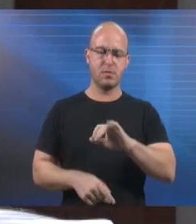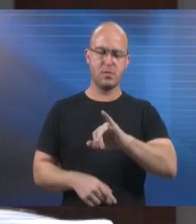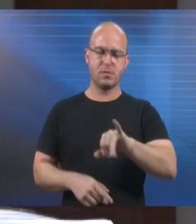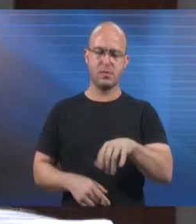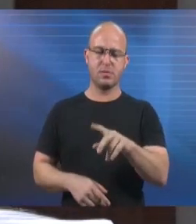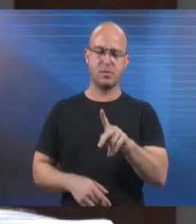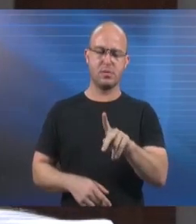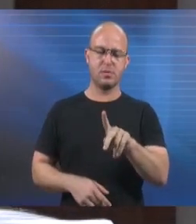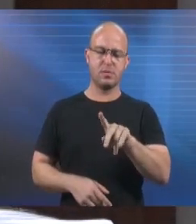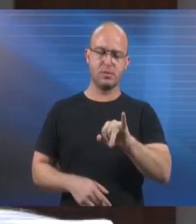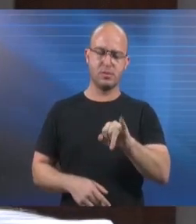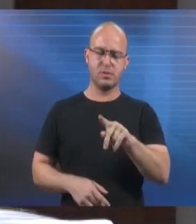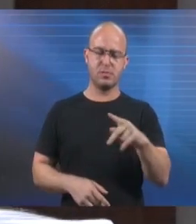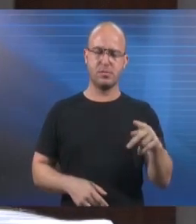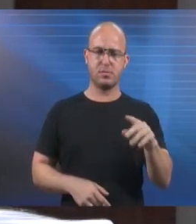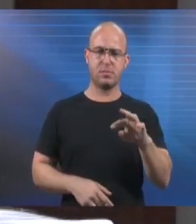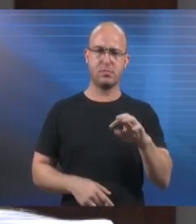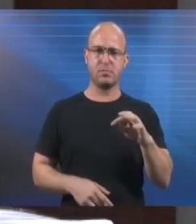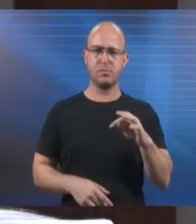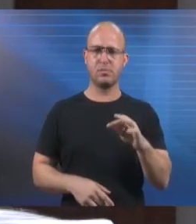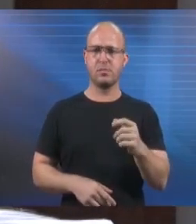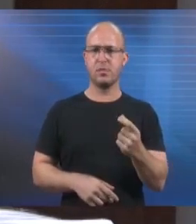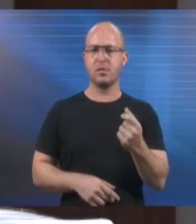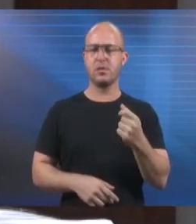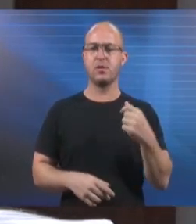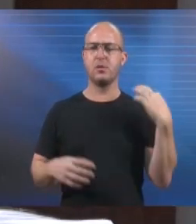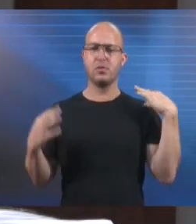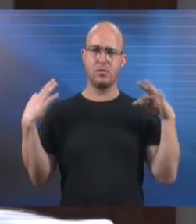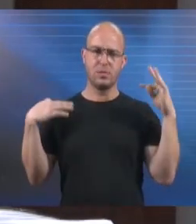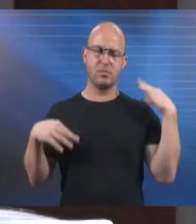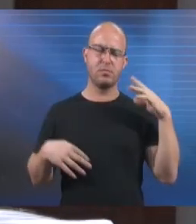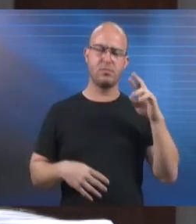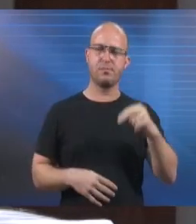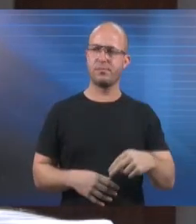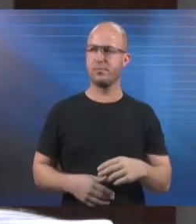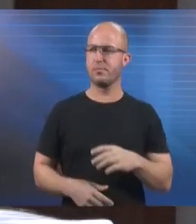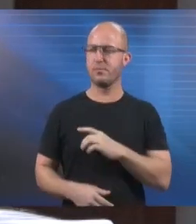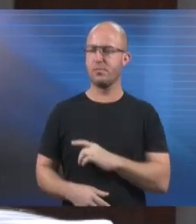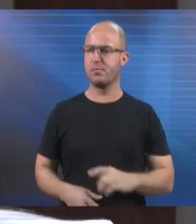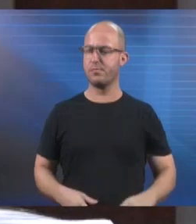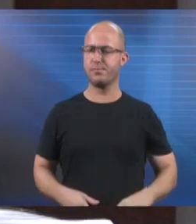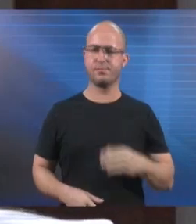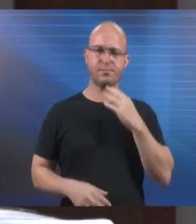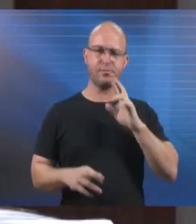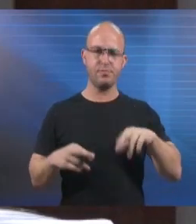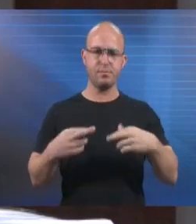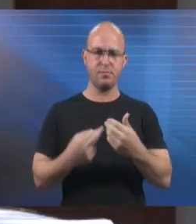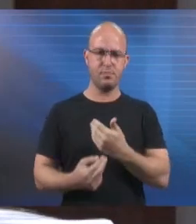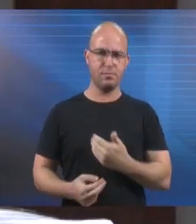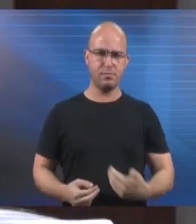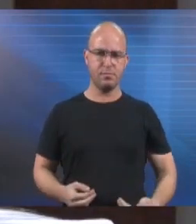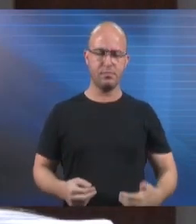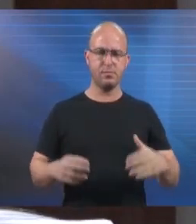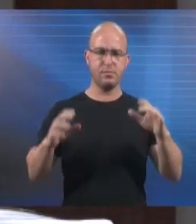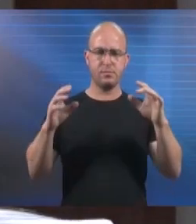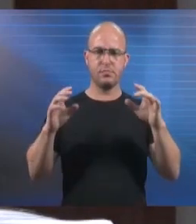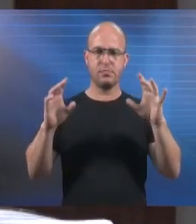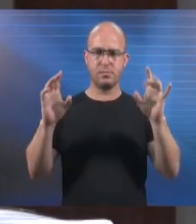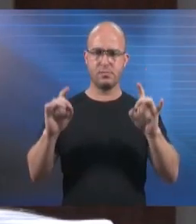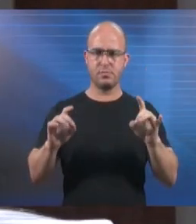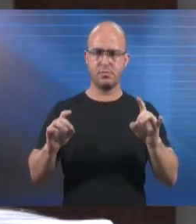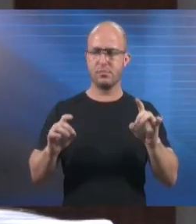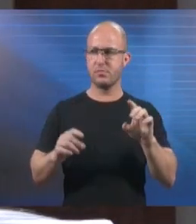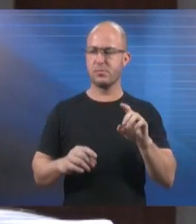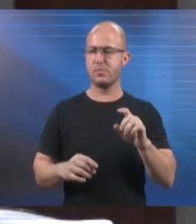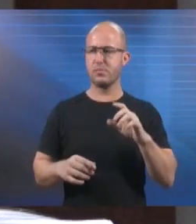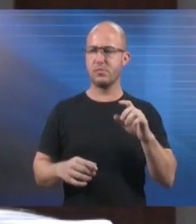turismo remunerado no Estado do Rio Grande do Norte Deputado George Soares requerimento de sessão solene homenagem à dozen alusão ao dia mundial do